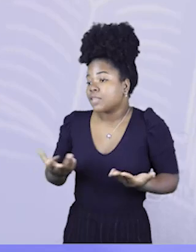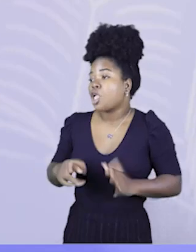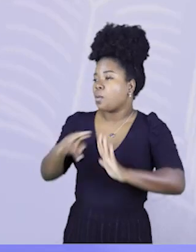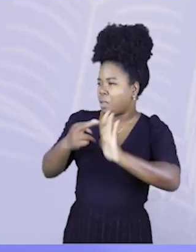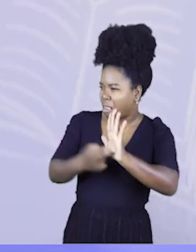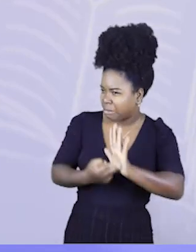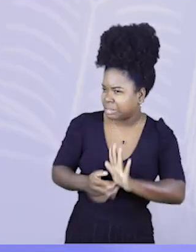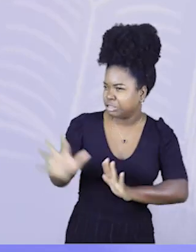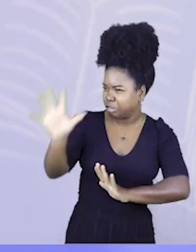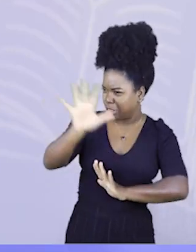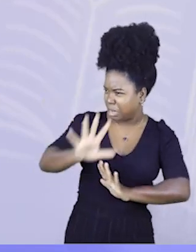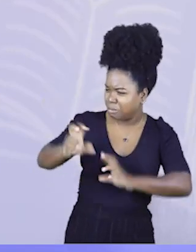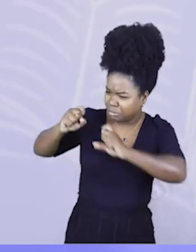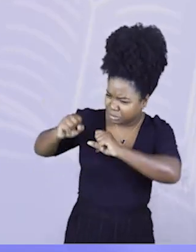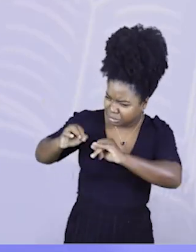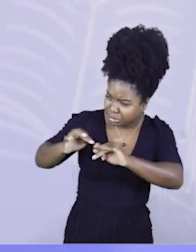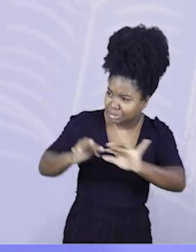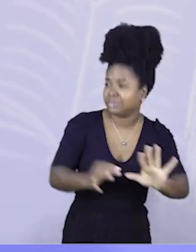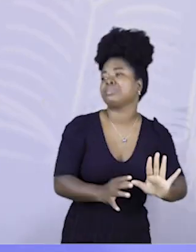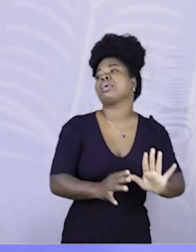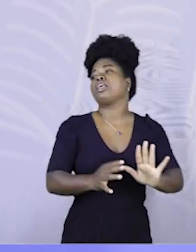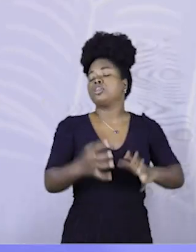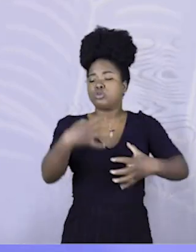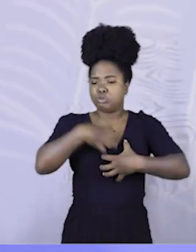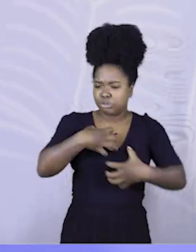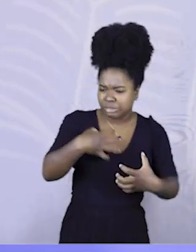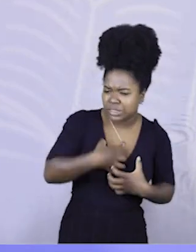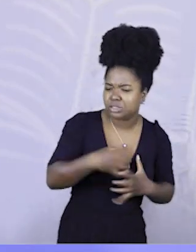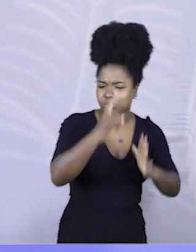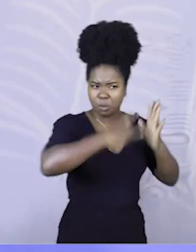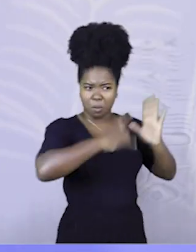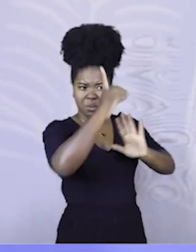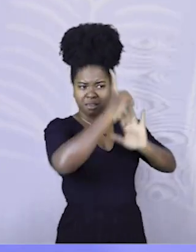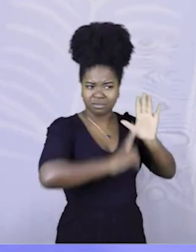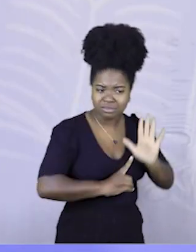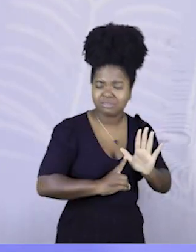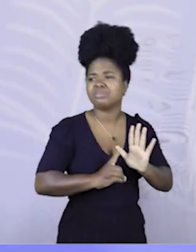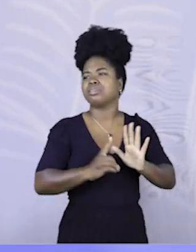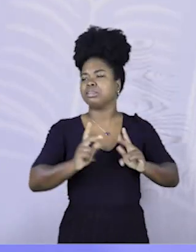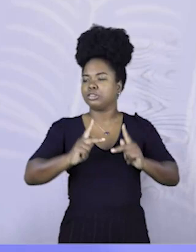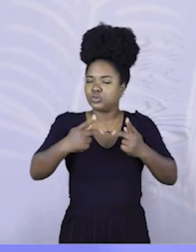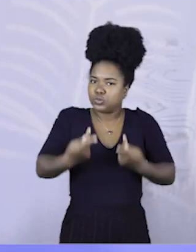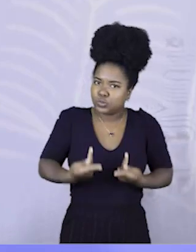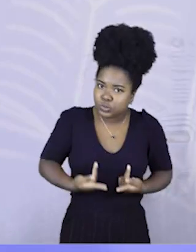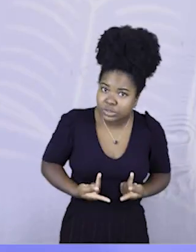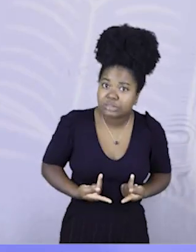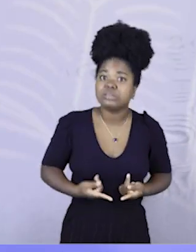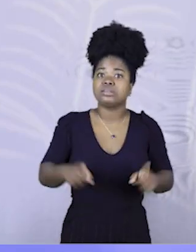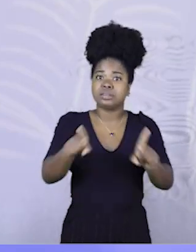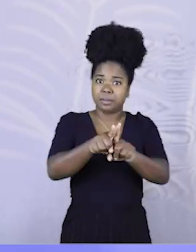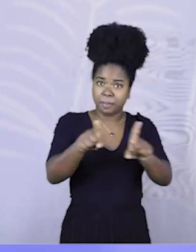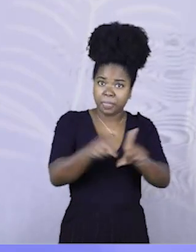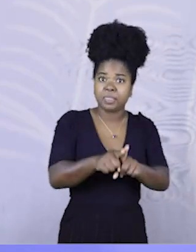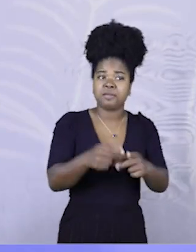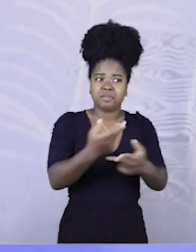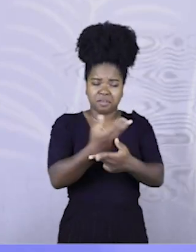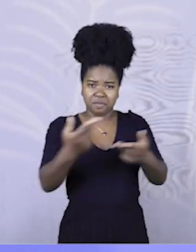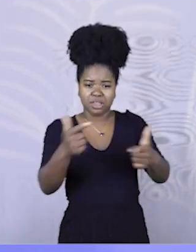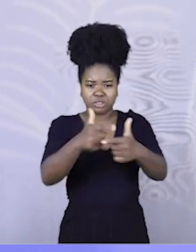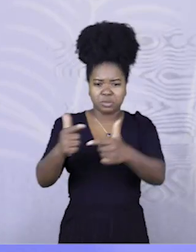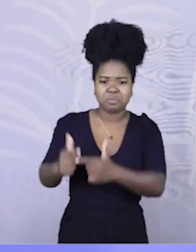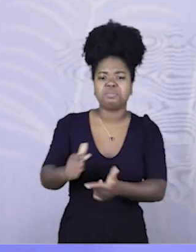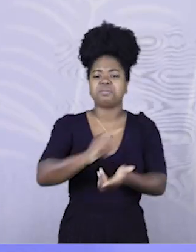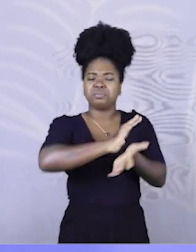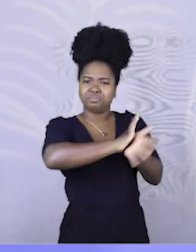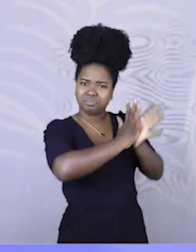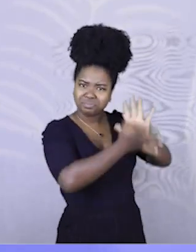a difusão das ideias acerca dos direitos humanos e também para o enfrentamento de ideias prejudiciais, preconceituosas ou baseadas